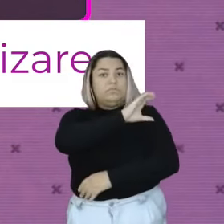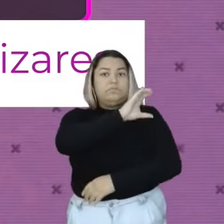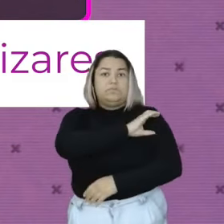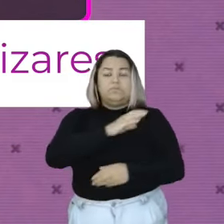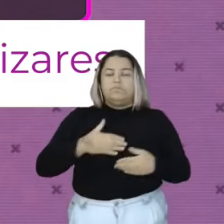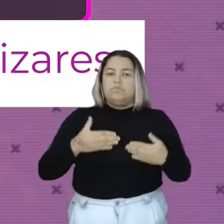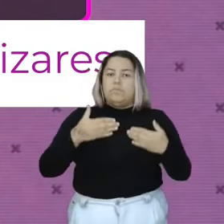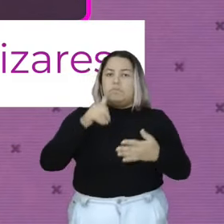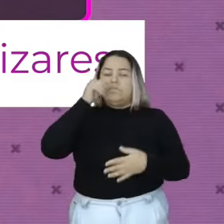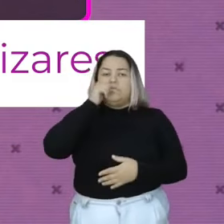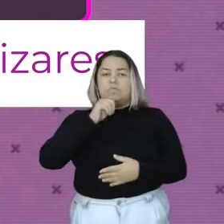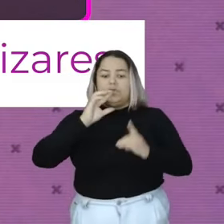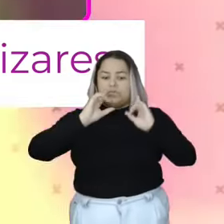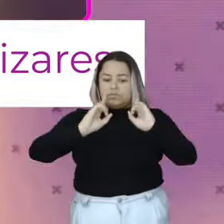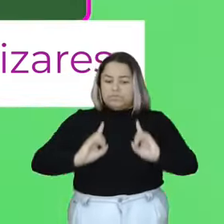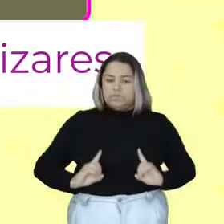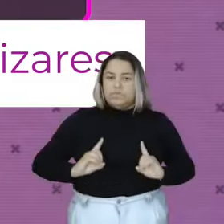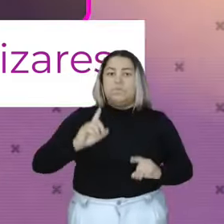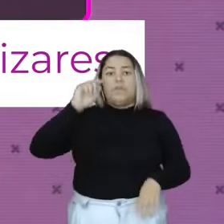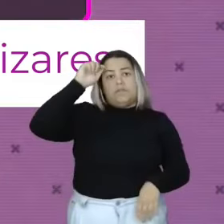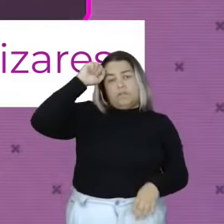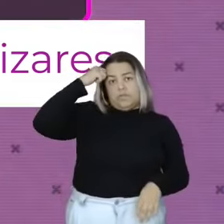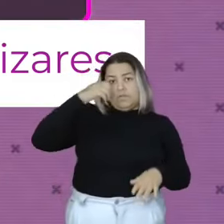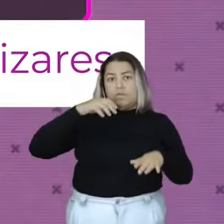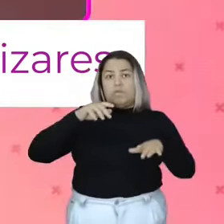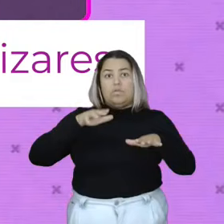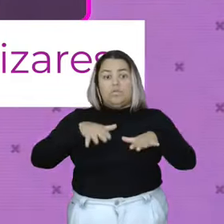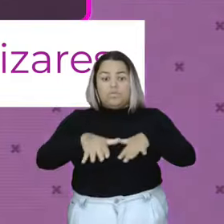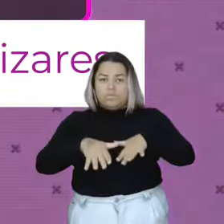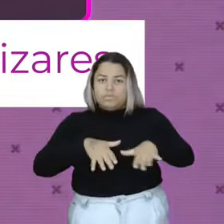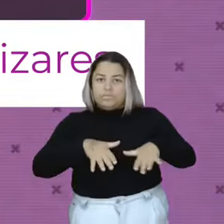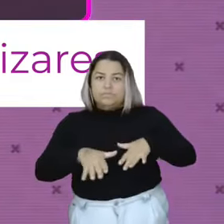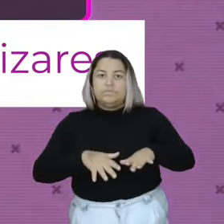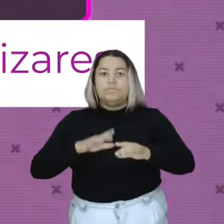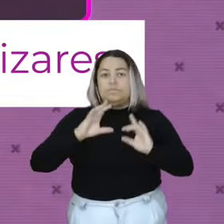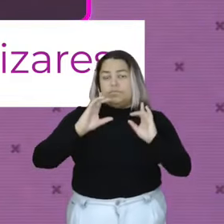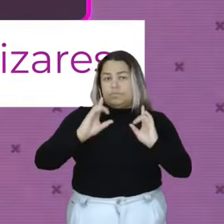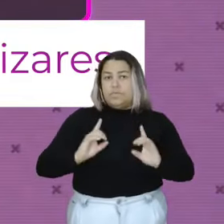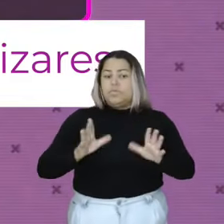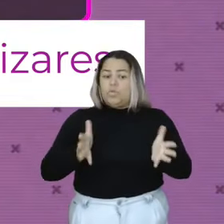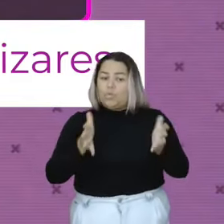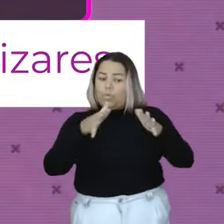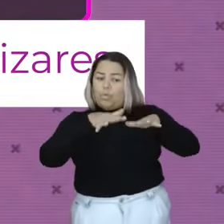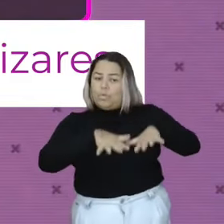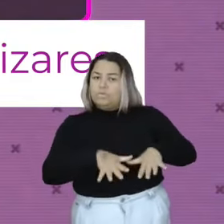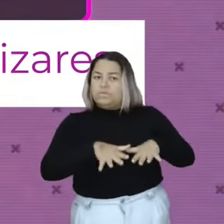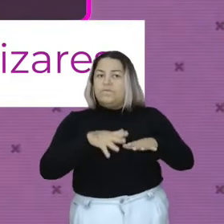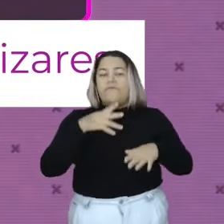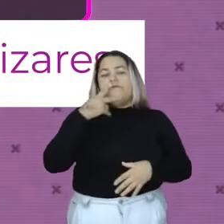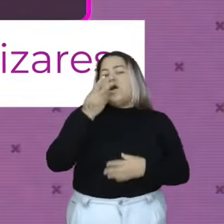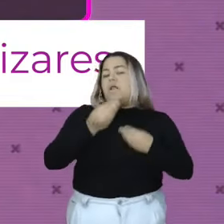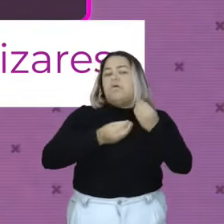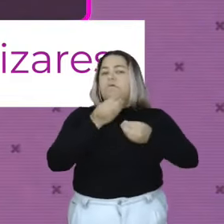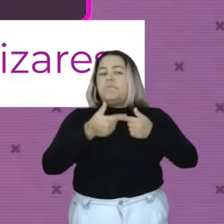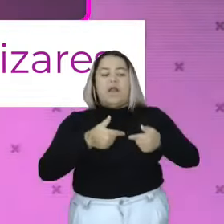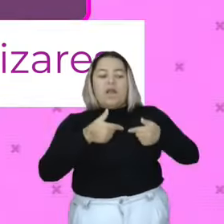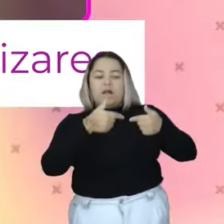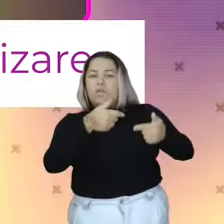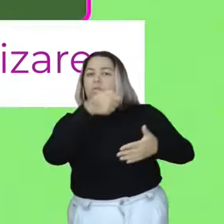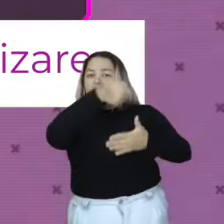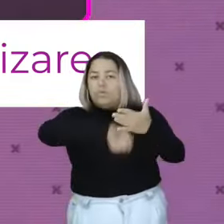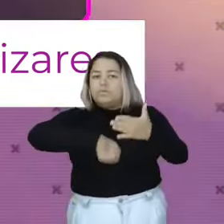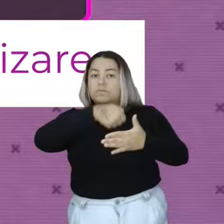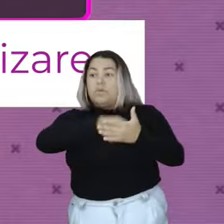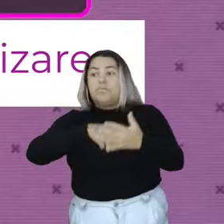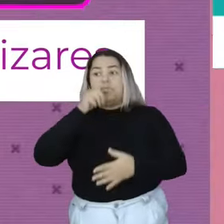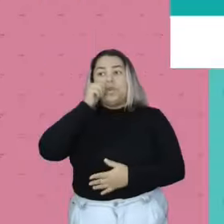mulheres com deficiência e membra do movimento feminista de mulheres com deficiência inclusiva fala sobre como é a luta de uma mulher